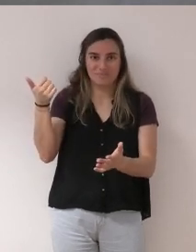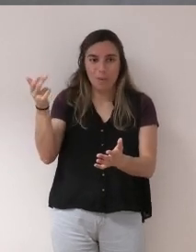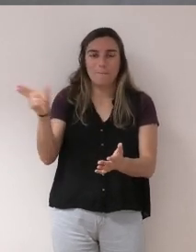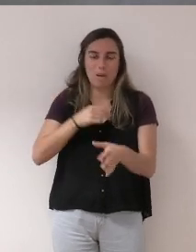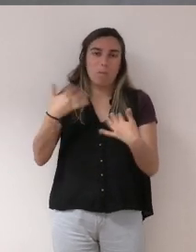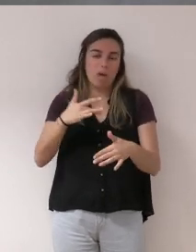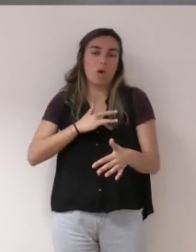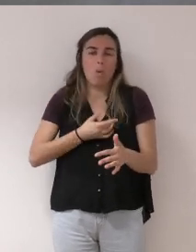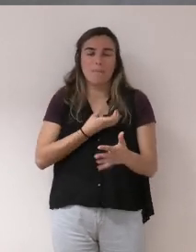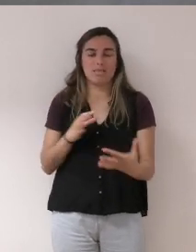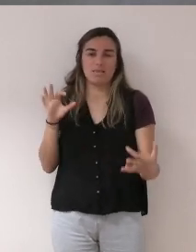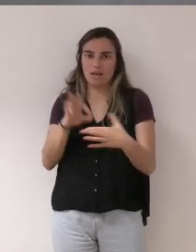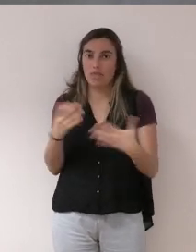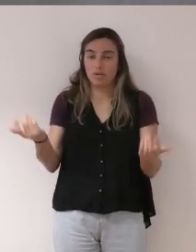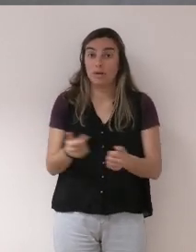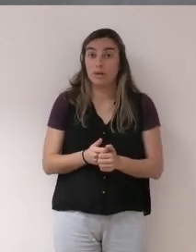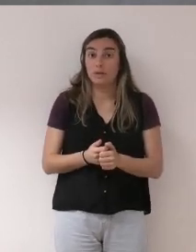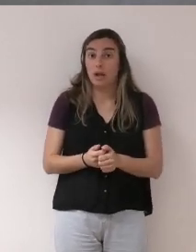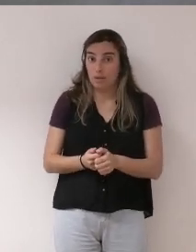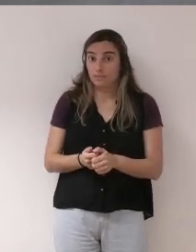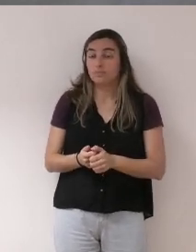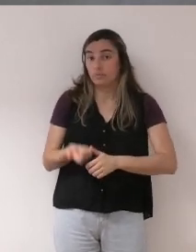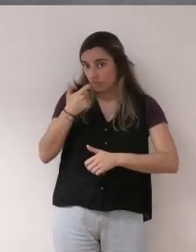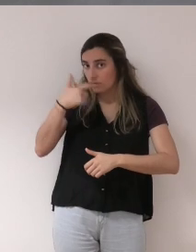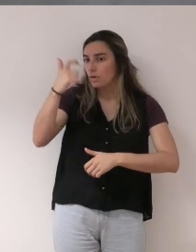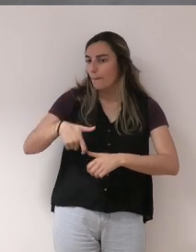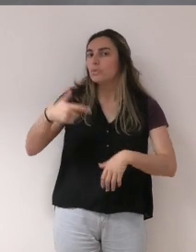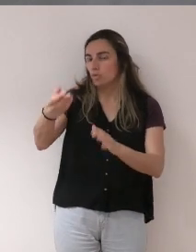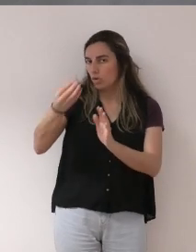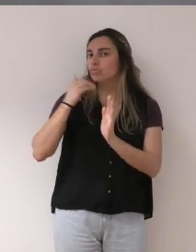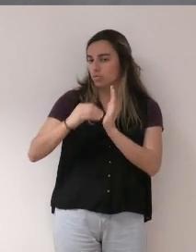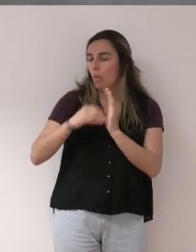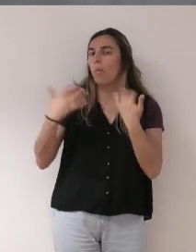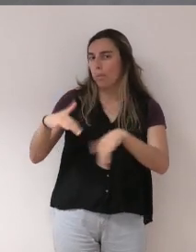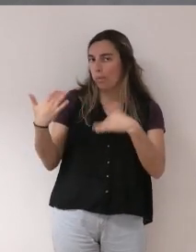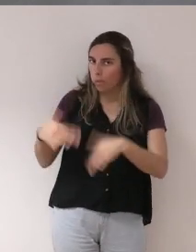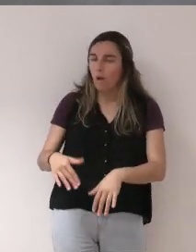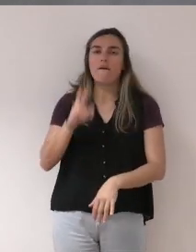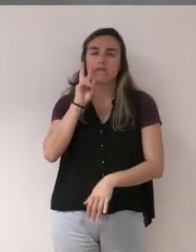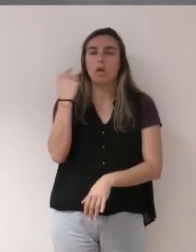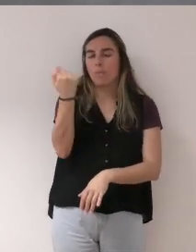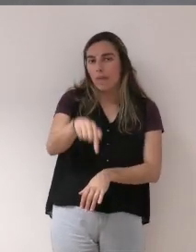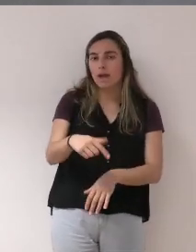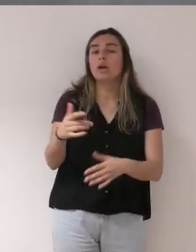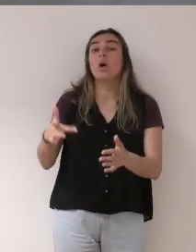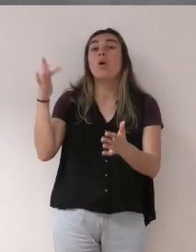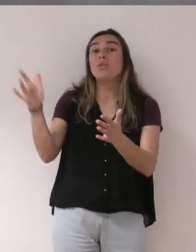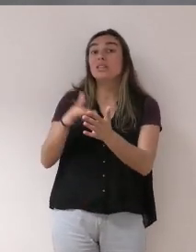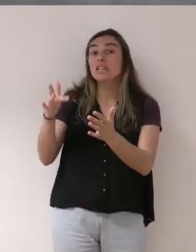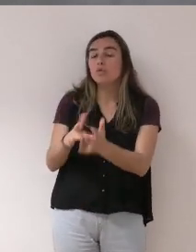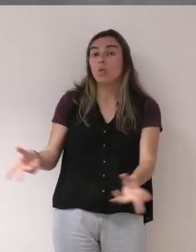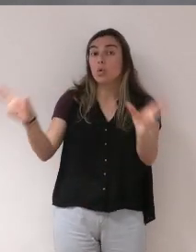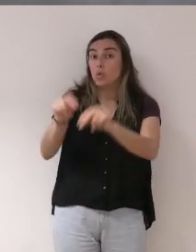portanto, é um autor muito consagrado, desse ponto de vista. Acaba de sair um novo livro, não é?